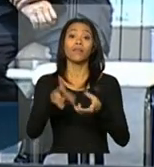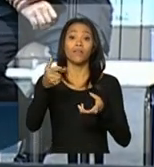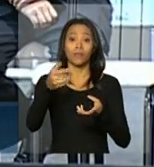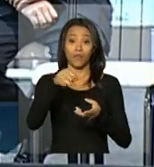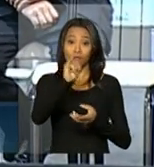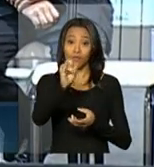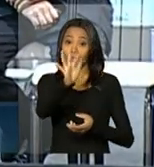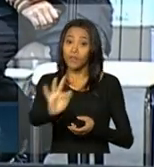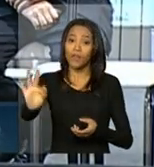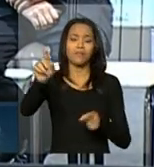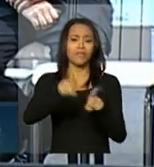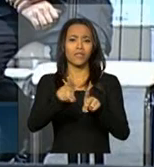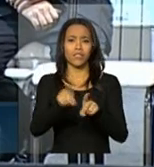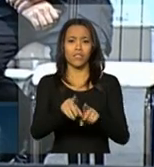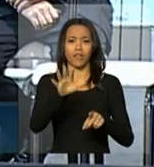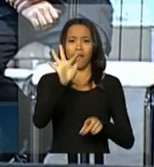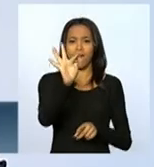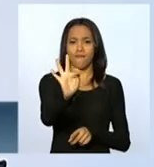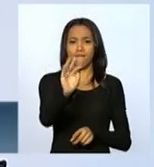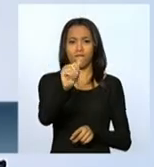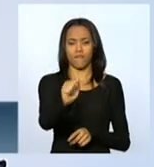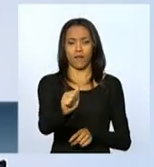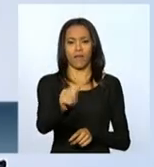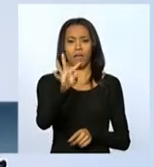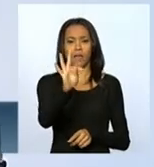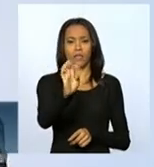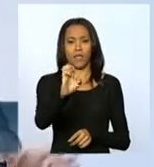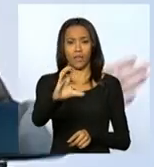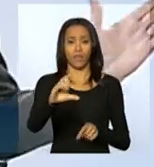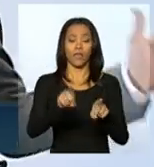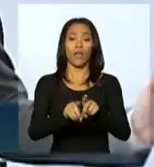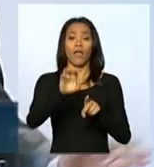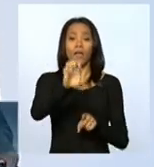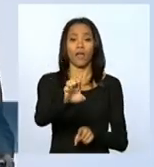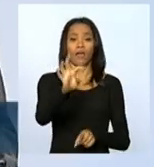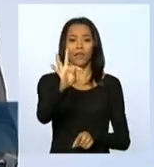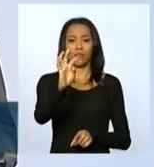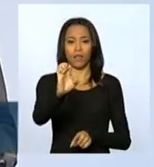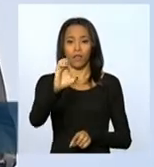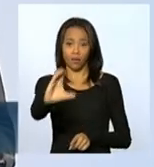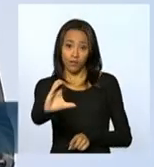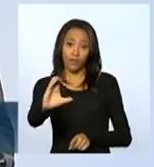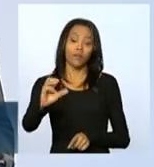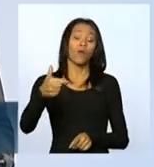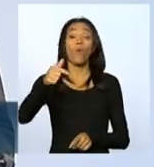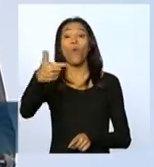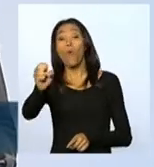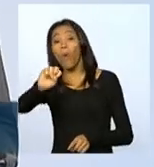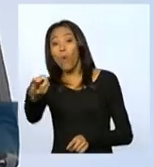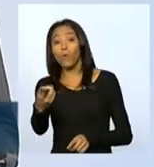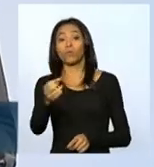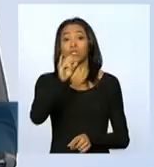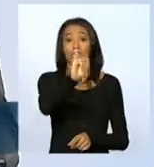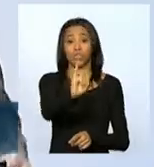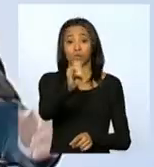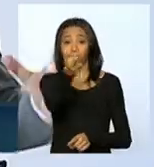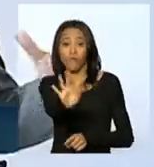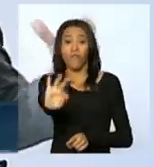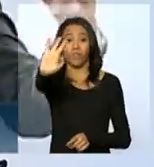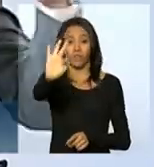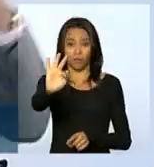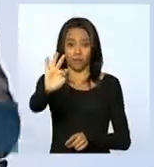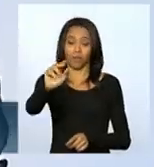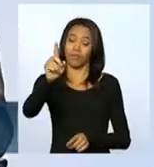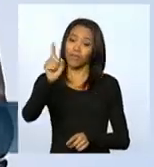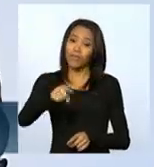seja a FATEC aqui em São Paulo, a ETEC, ou seja no nosso grande Instituto Federal, que é